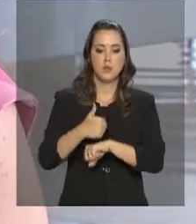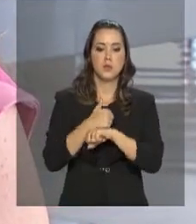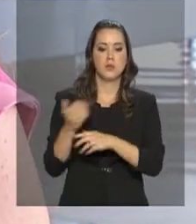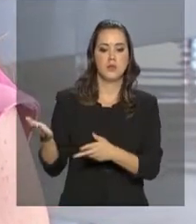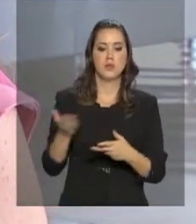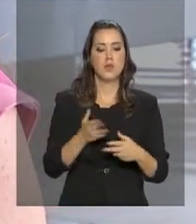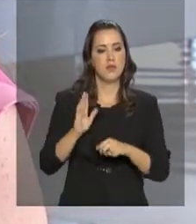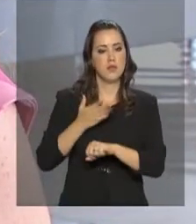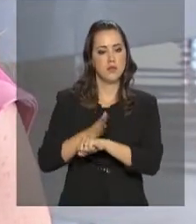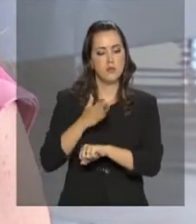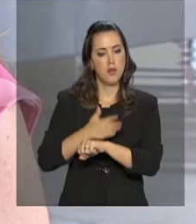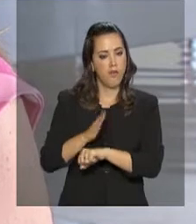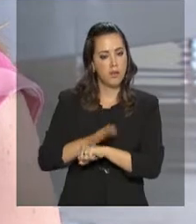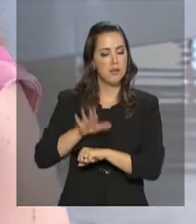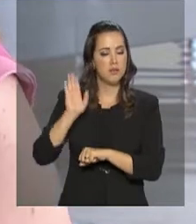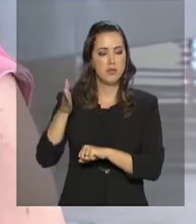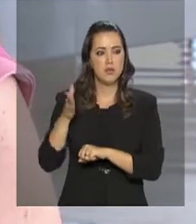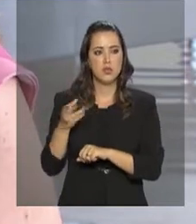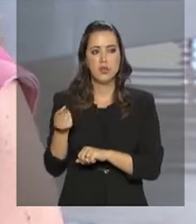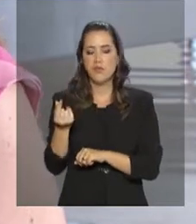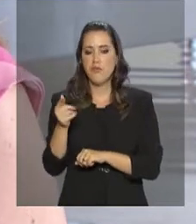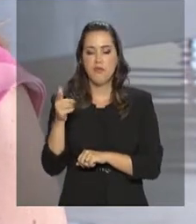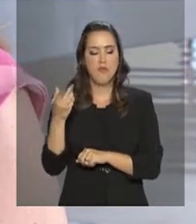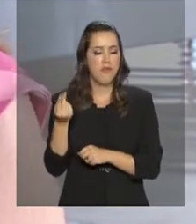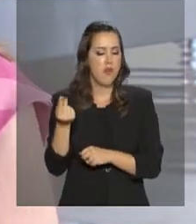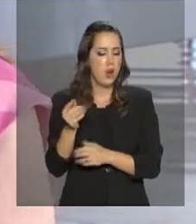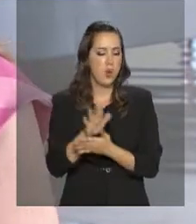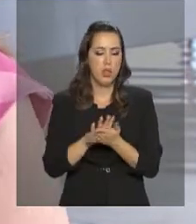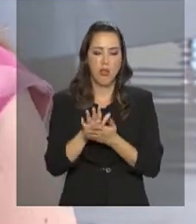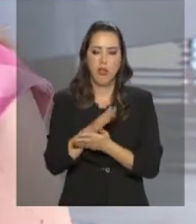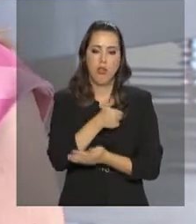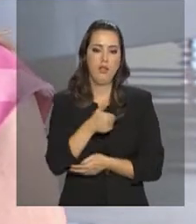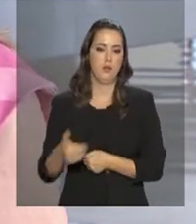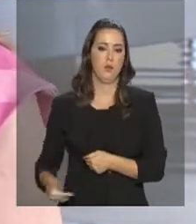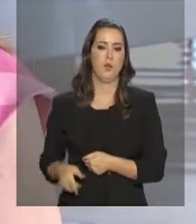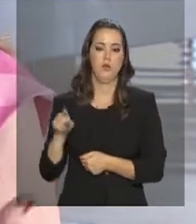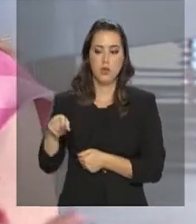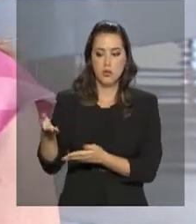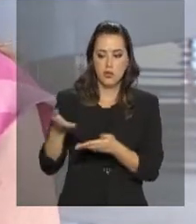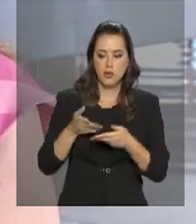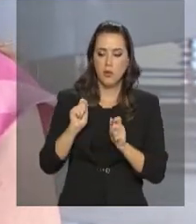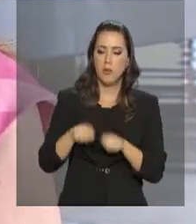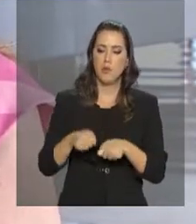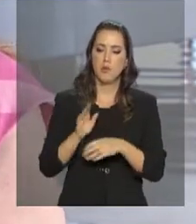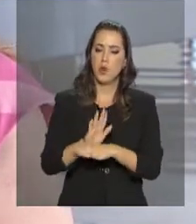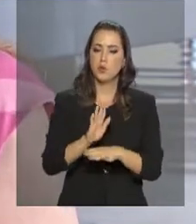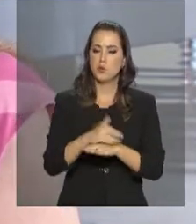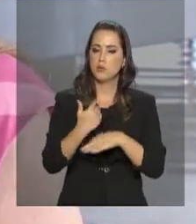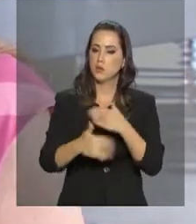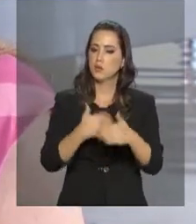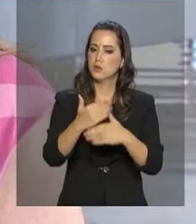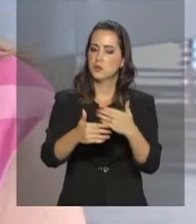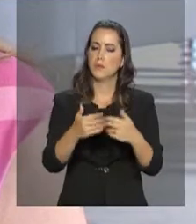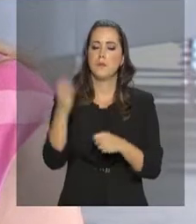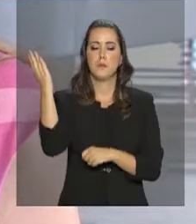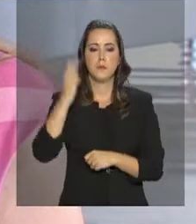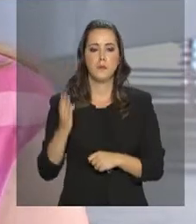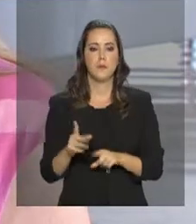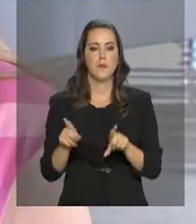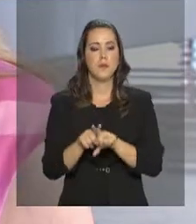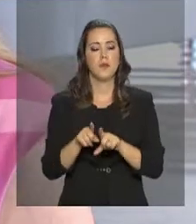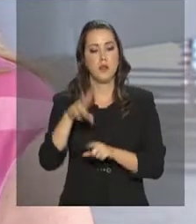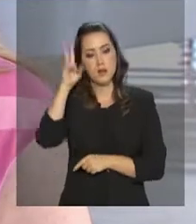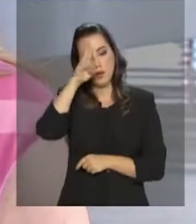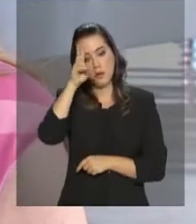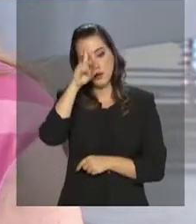vem capacitado sem custo para o governo brasileiro. Ele já vem e pode contribuir para o crescimento do Brasil.